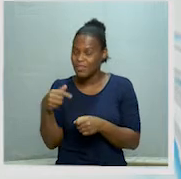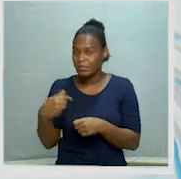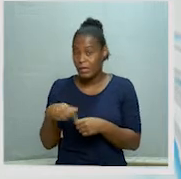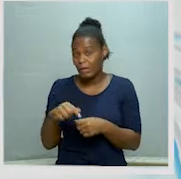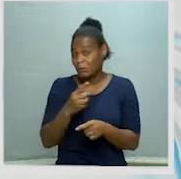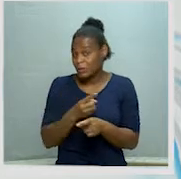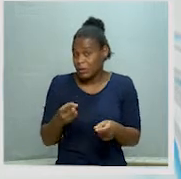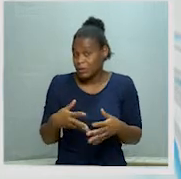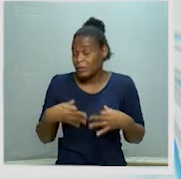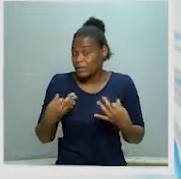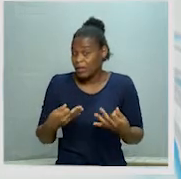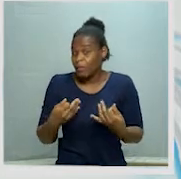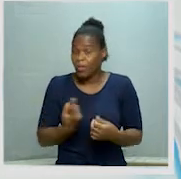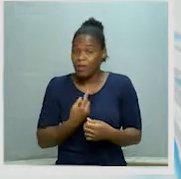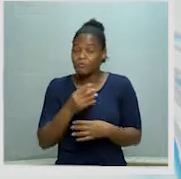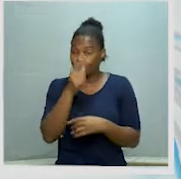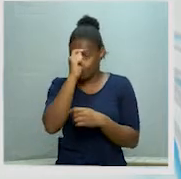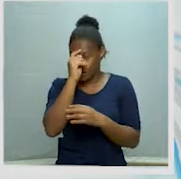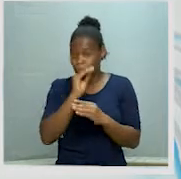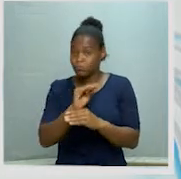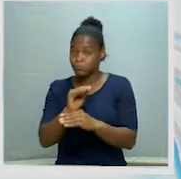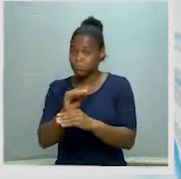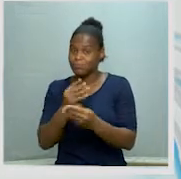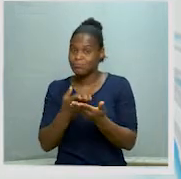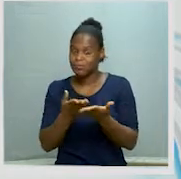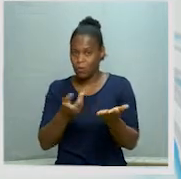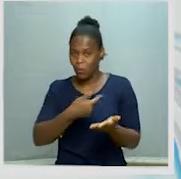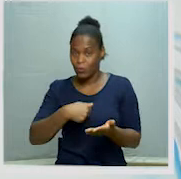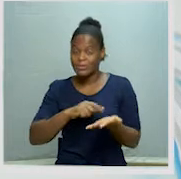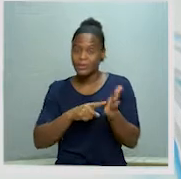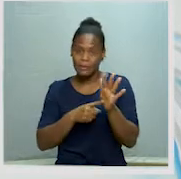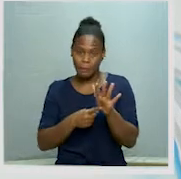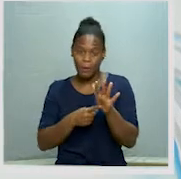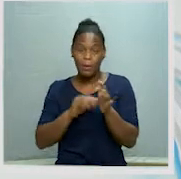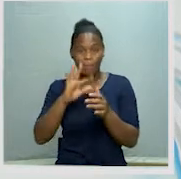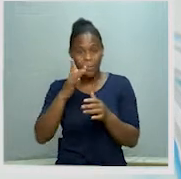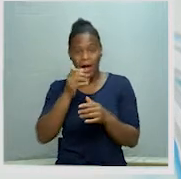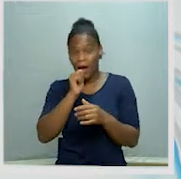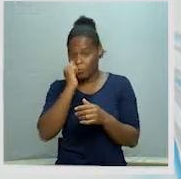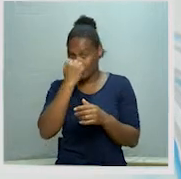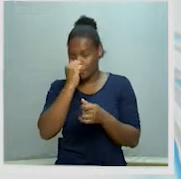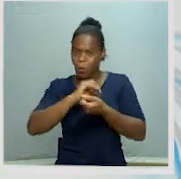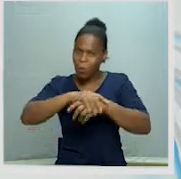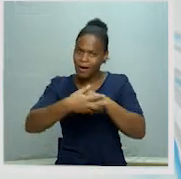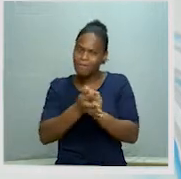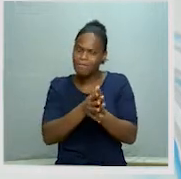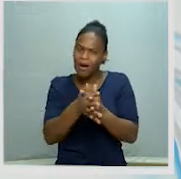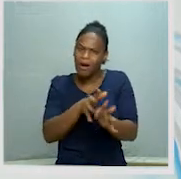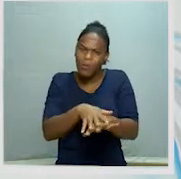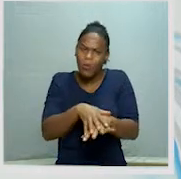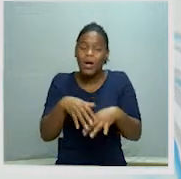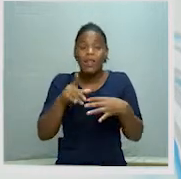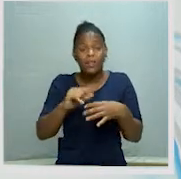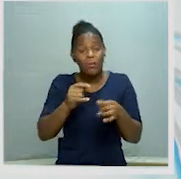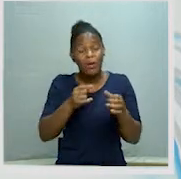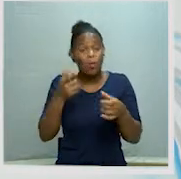Então, nunca é demais seguir as recomendações que nos são dadas. Por exemplo, lavar as mãos com água e sabão e também